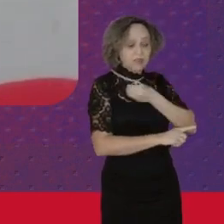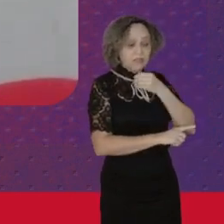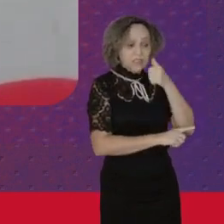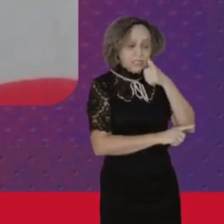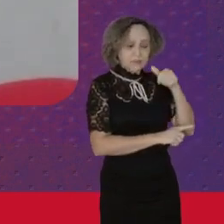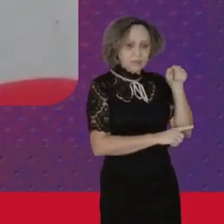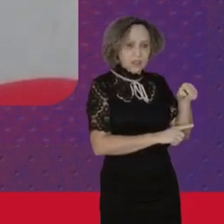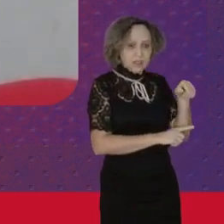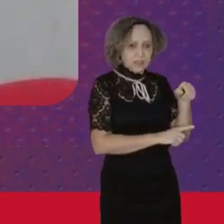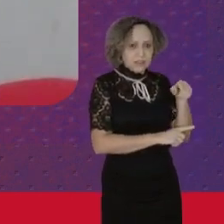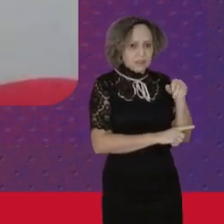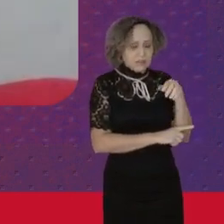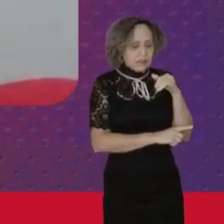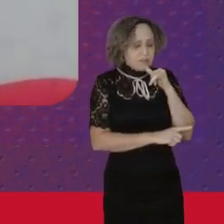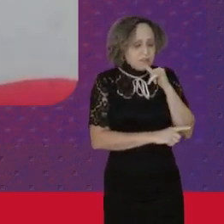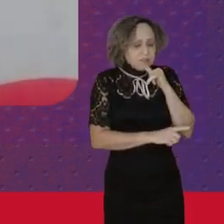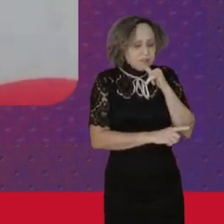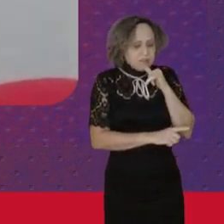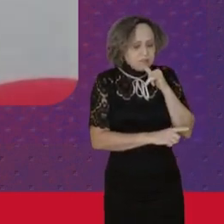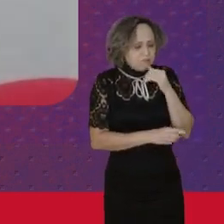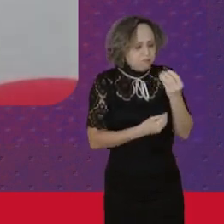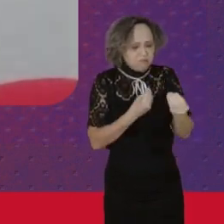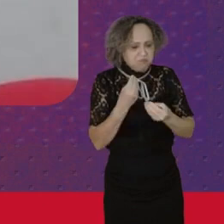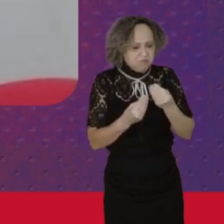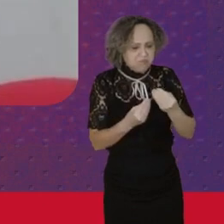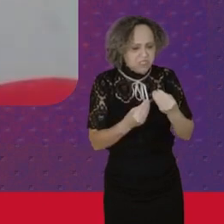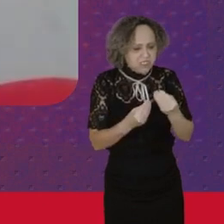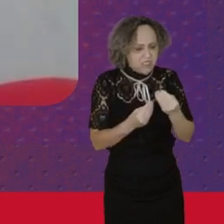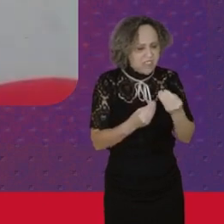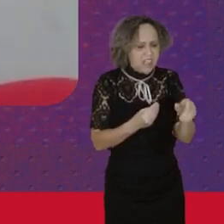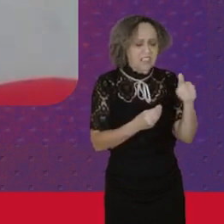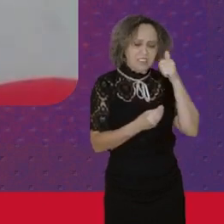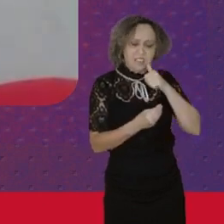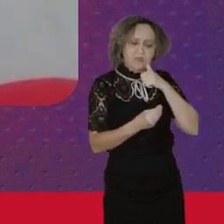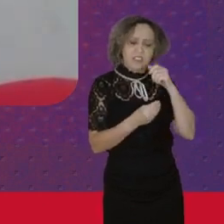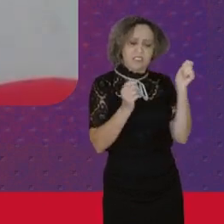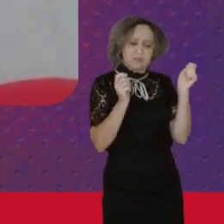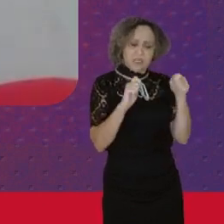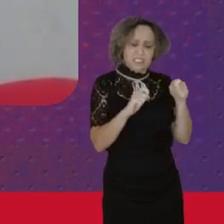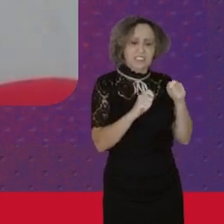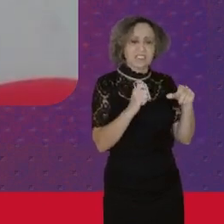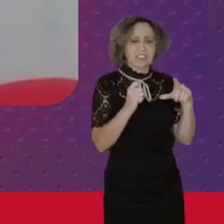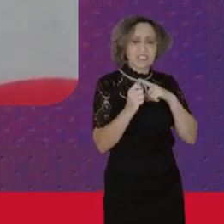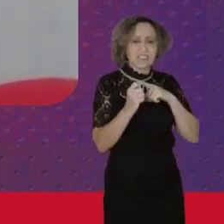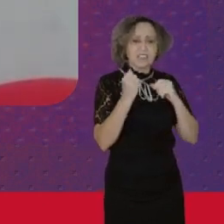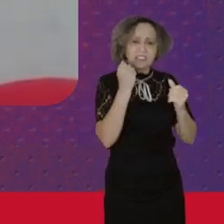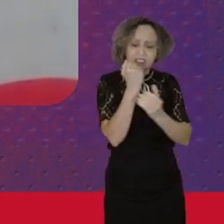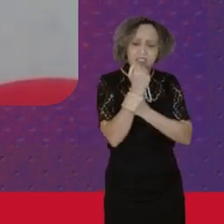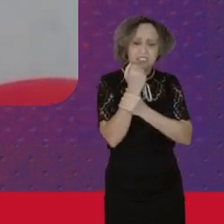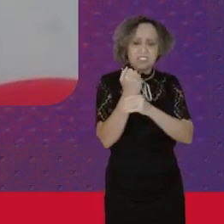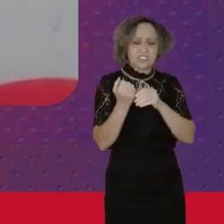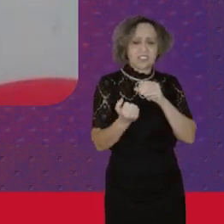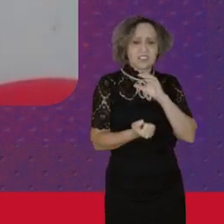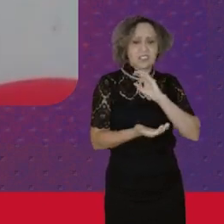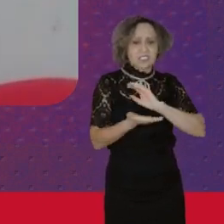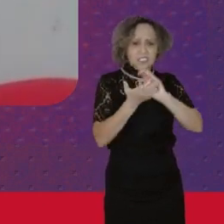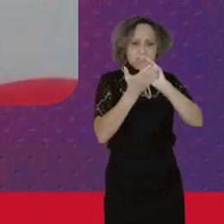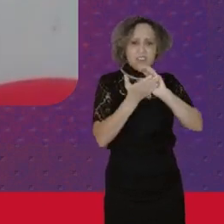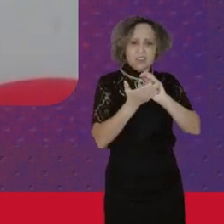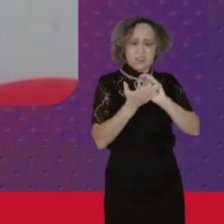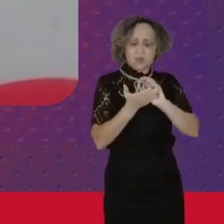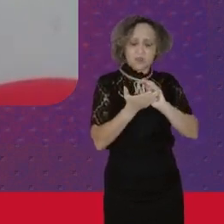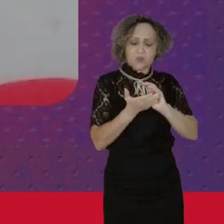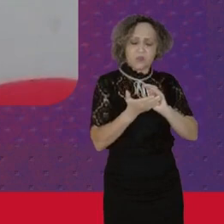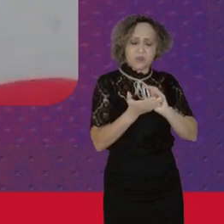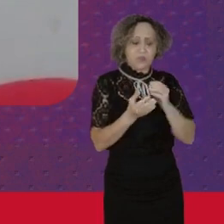se não tem uma garantia de renda para essas mulheres, infelizmente, a gente não tem como manter esse empoderamento